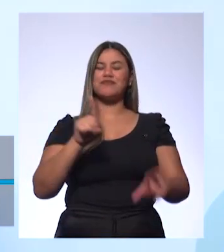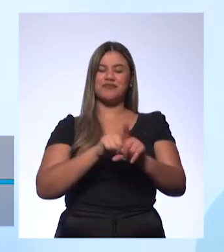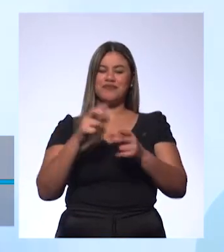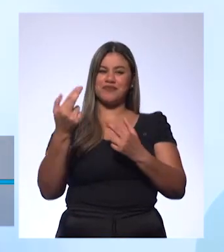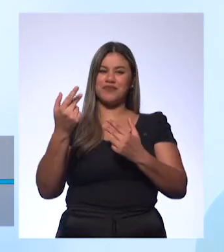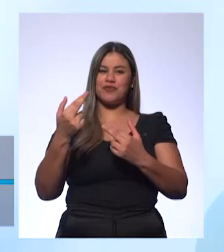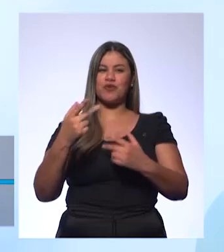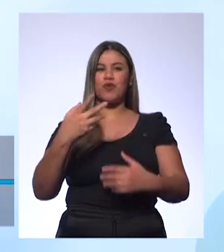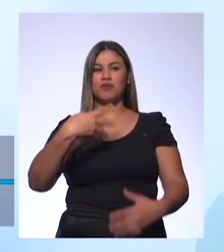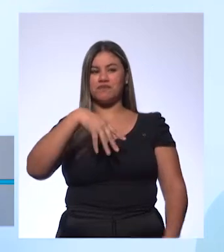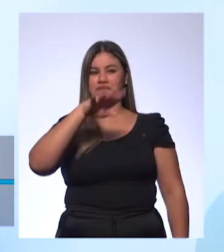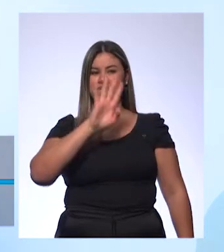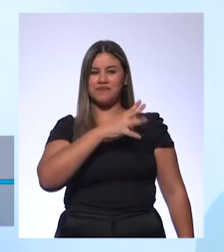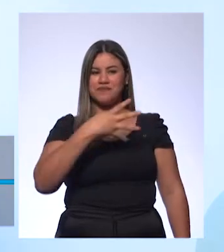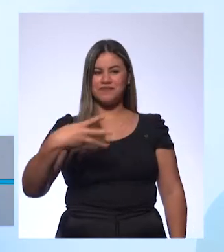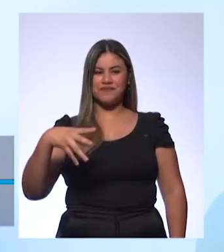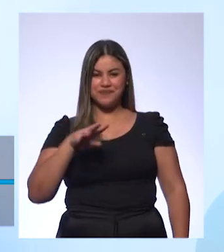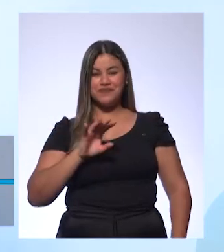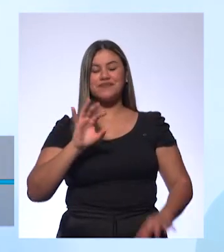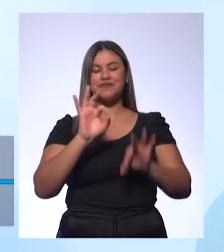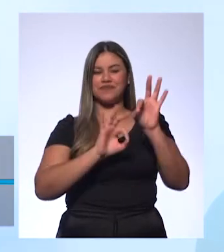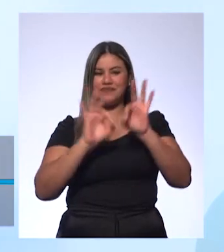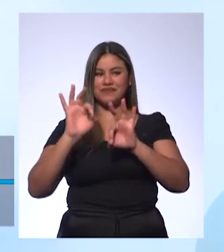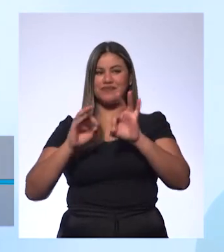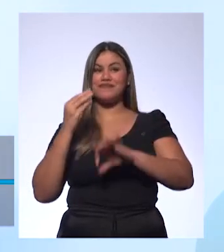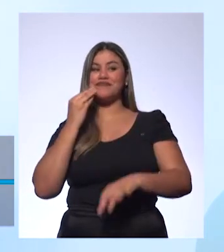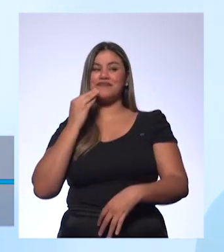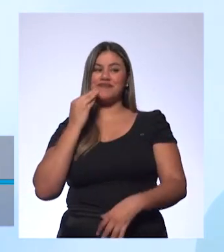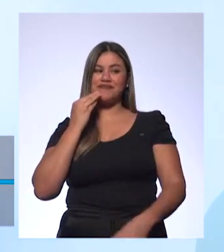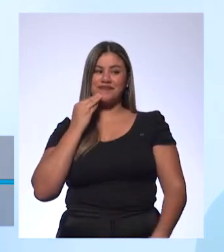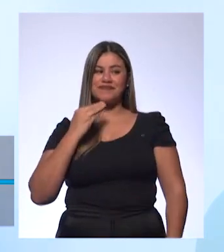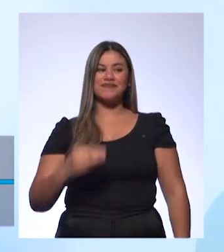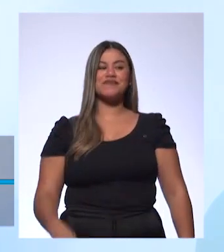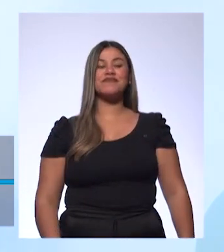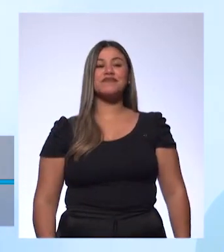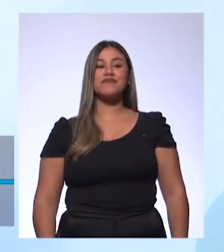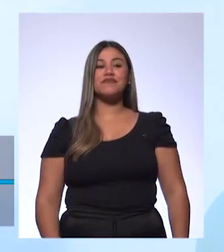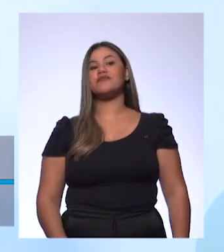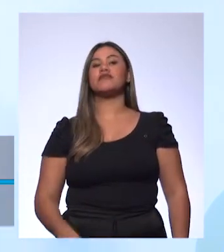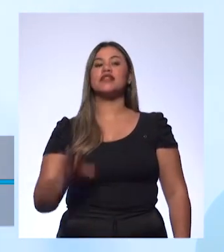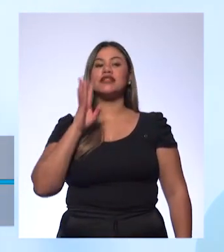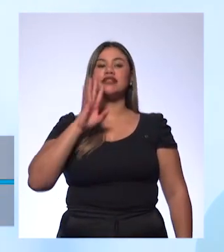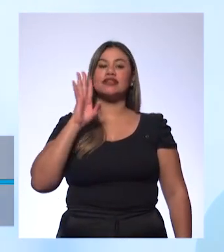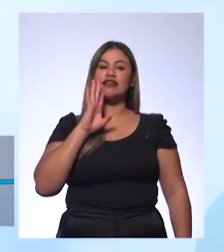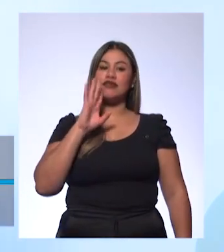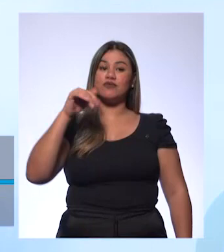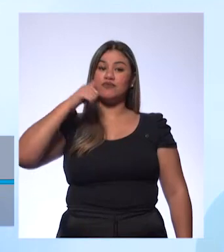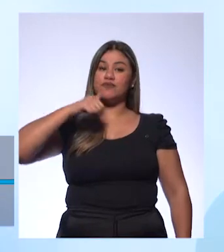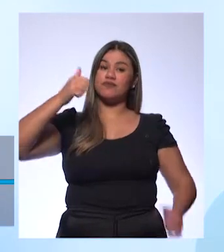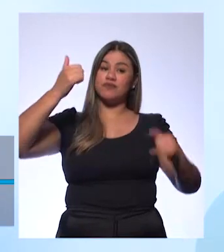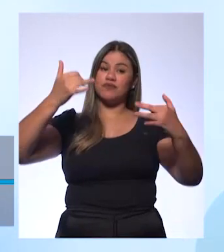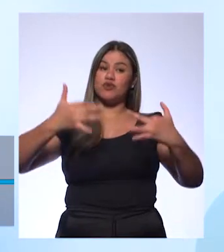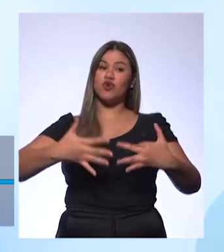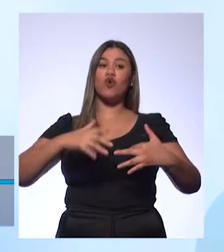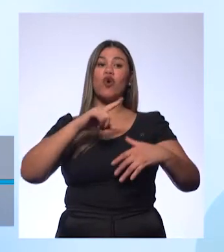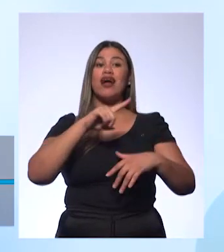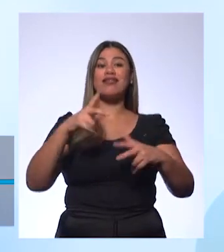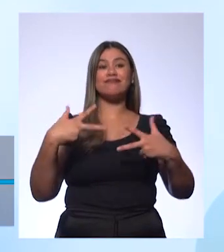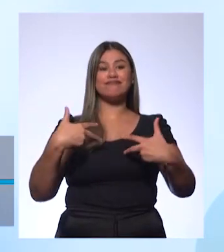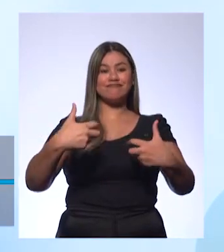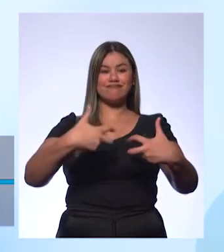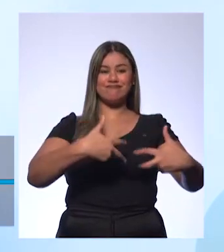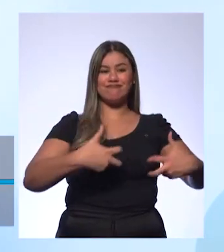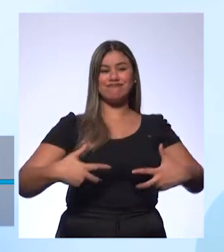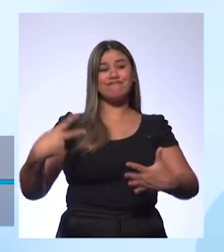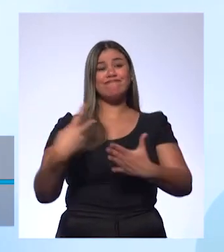falou. Então, você já anota aí para a gente tentar fazer. E algo muito interessante na fala da Gabriela, sabe o que é? Ela já reconheceu